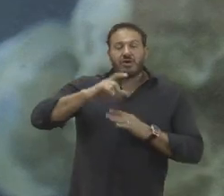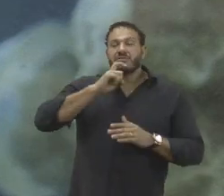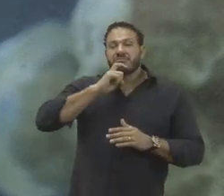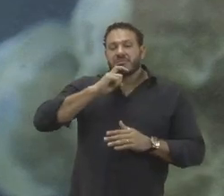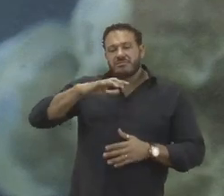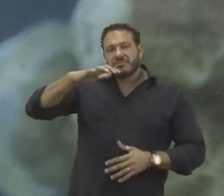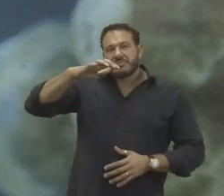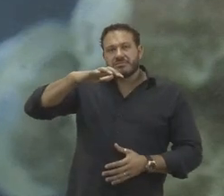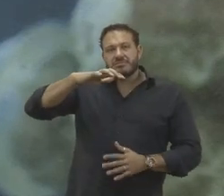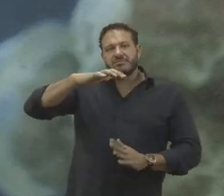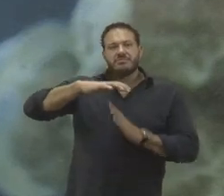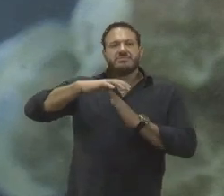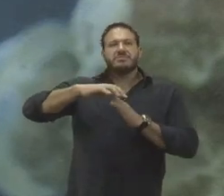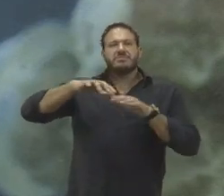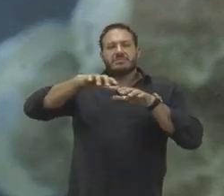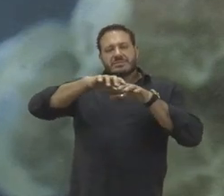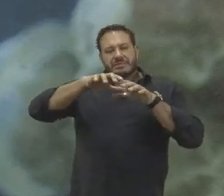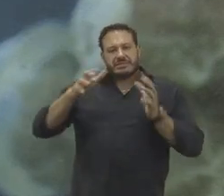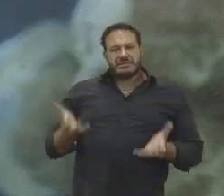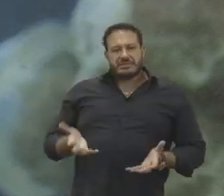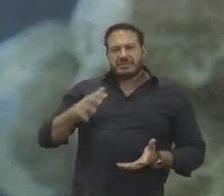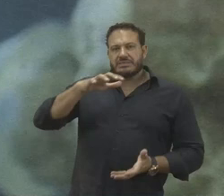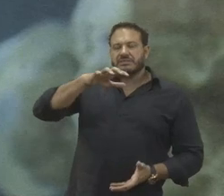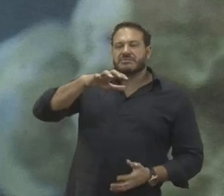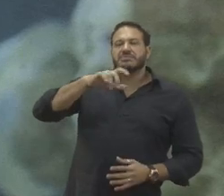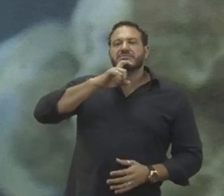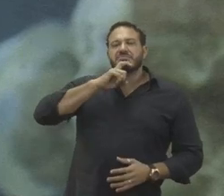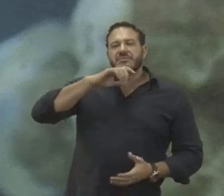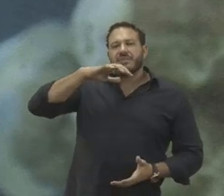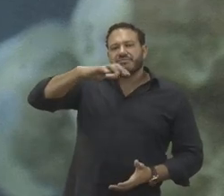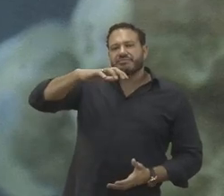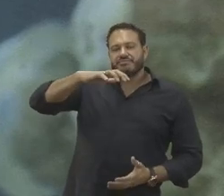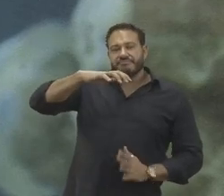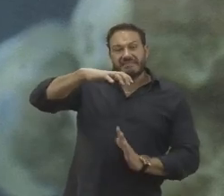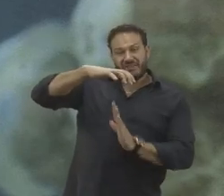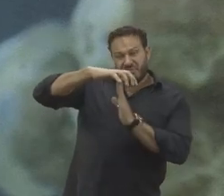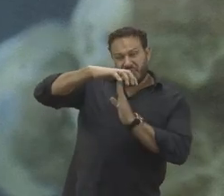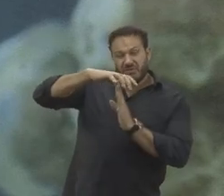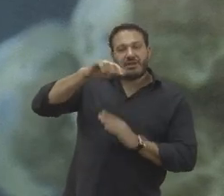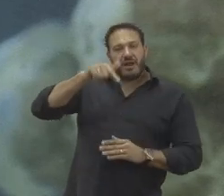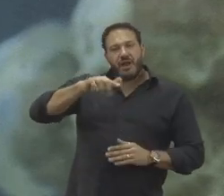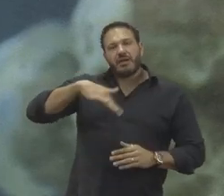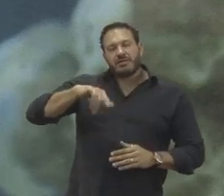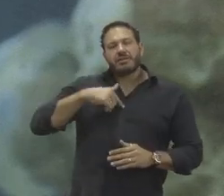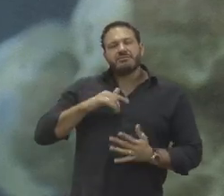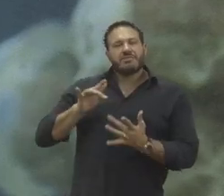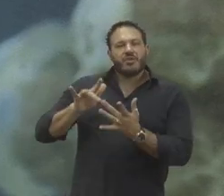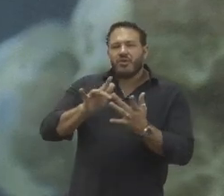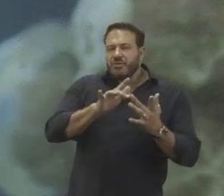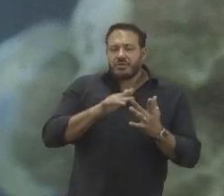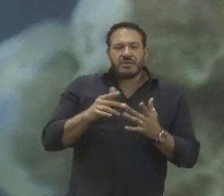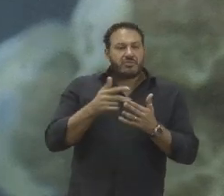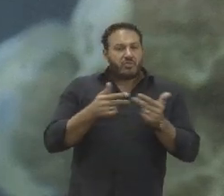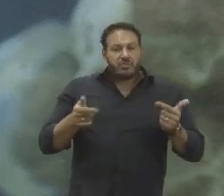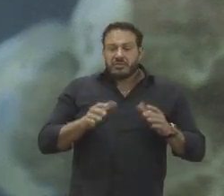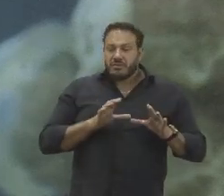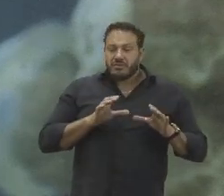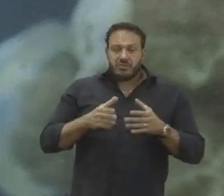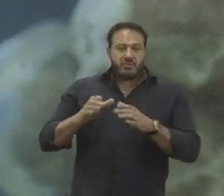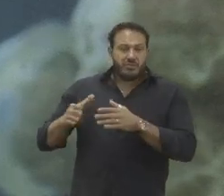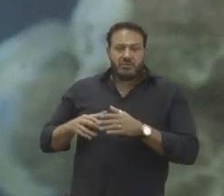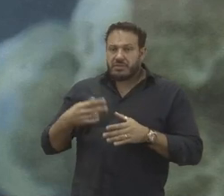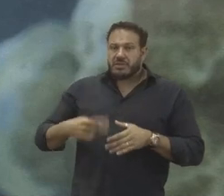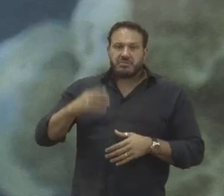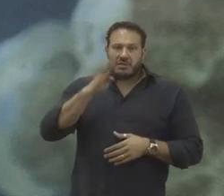de novo um outro pleonasmo né Eh eles têm acesso a coisas que Muitas comunidades